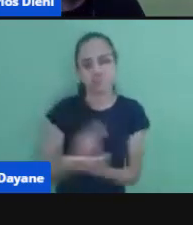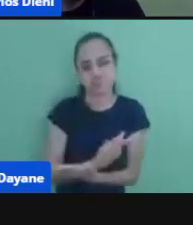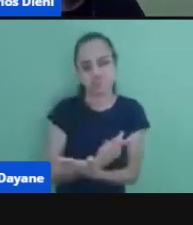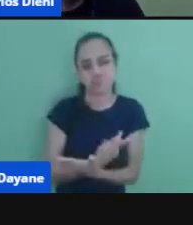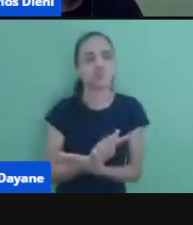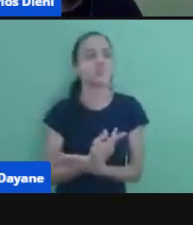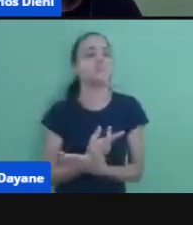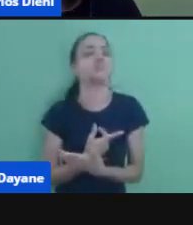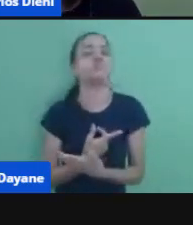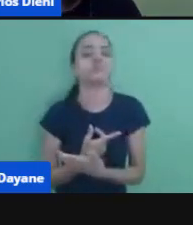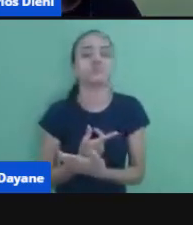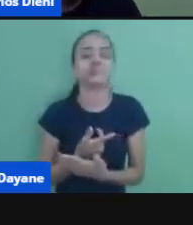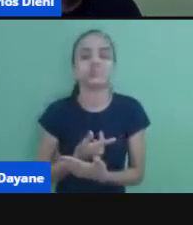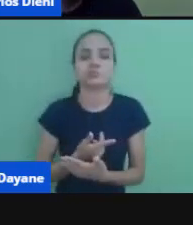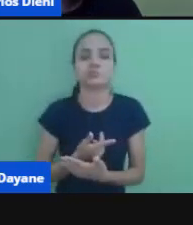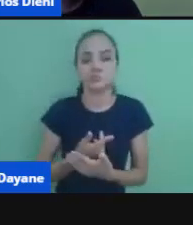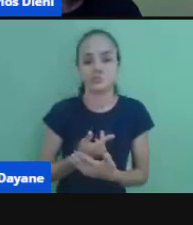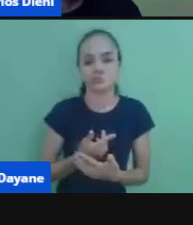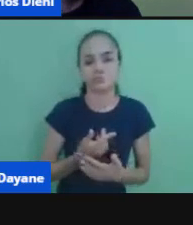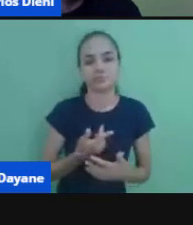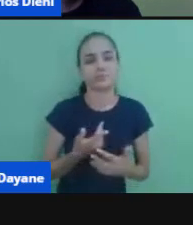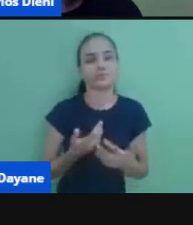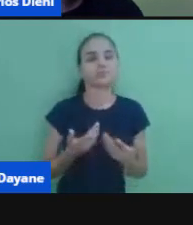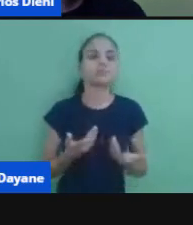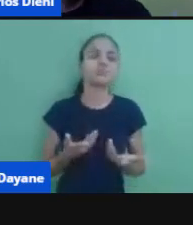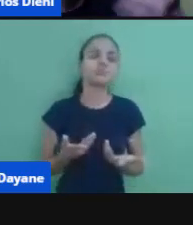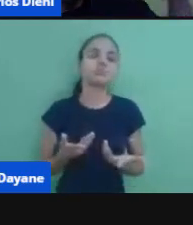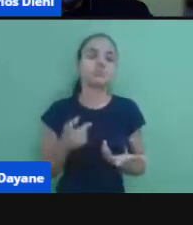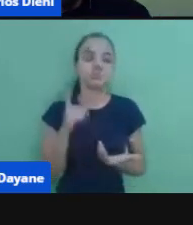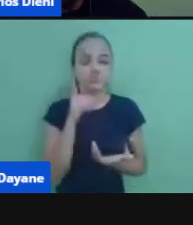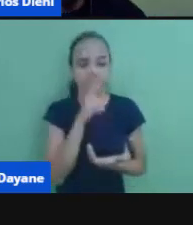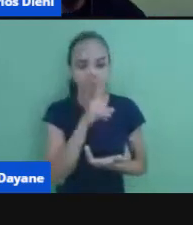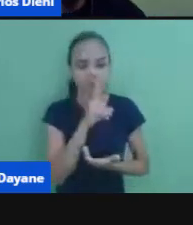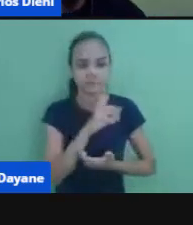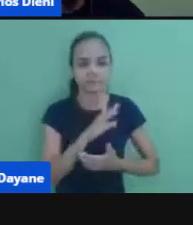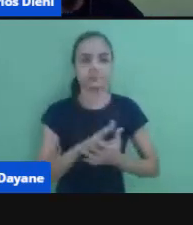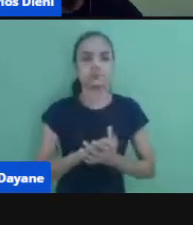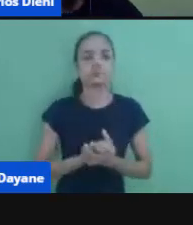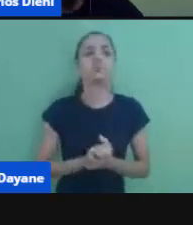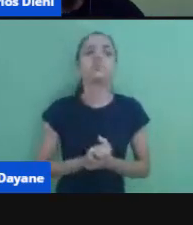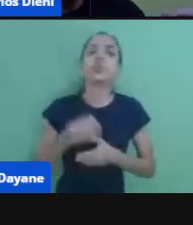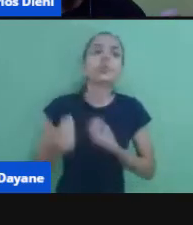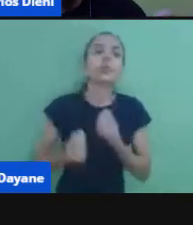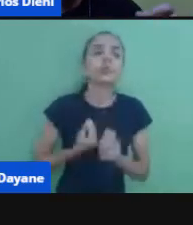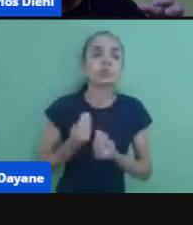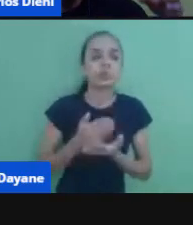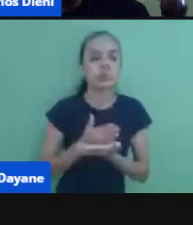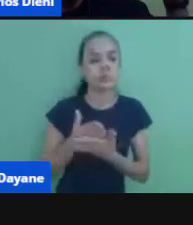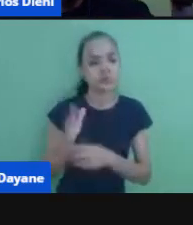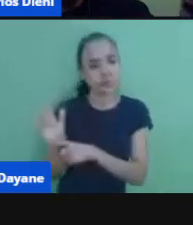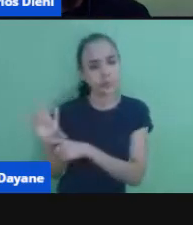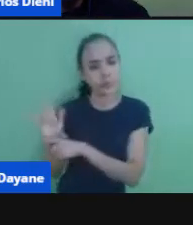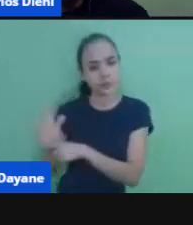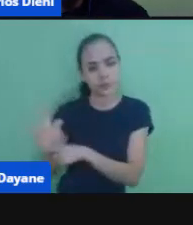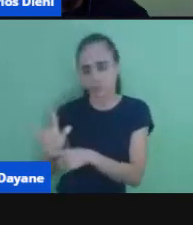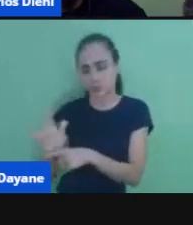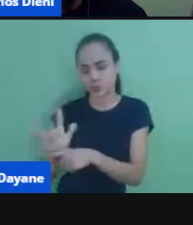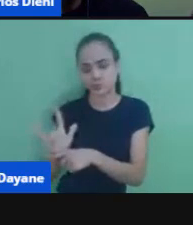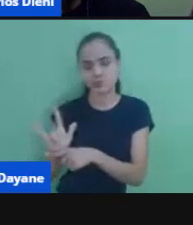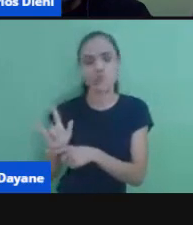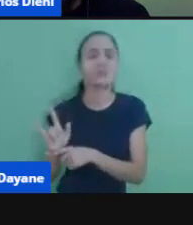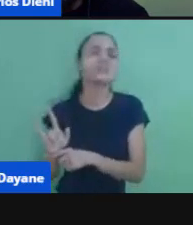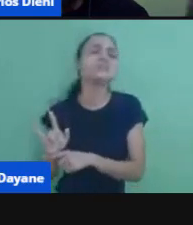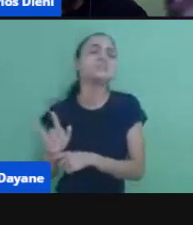Agora, como que a gente vai começar o nosso documentário? A gente já viu vários tipos de documentário, a gente tem os